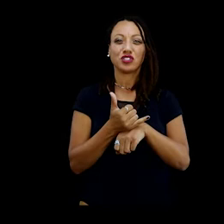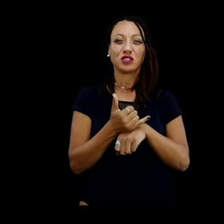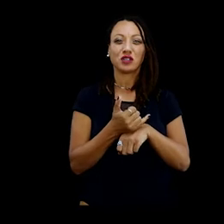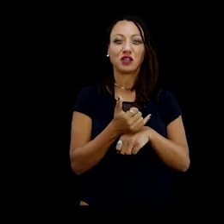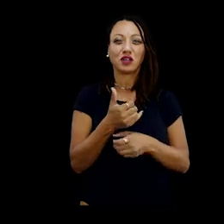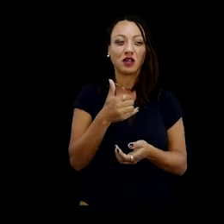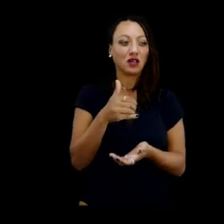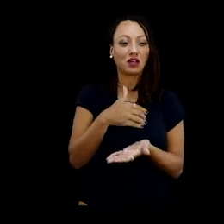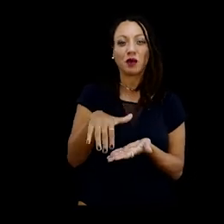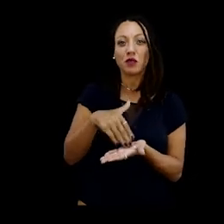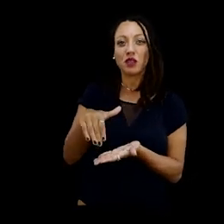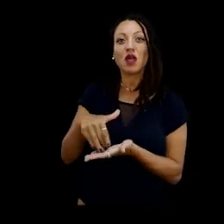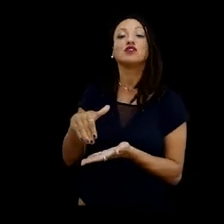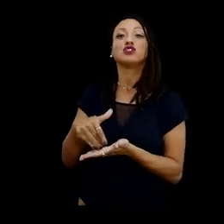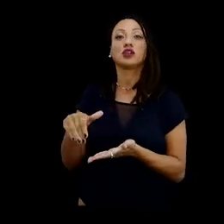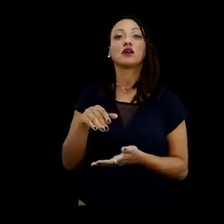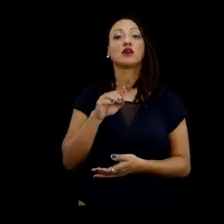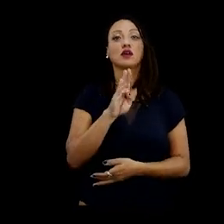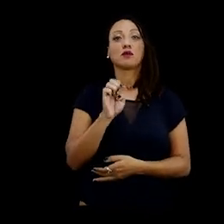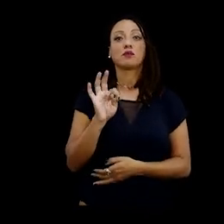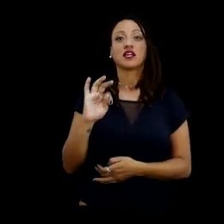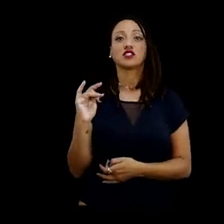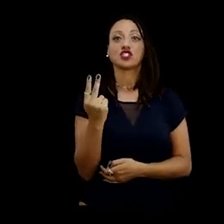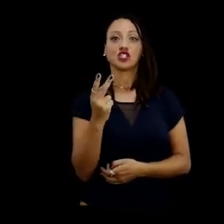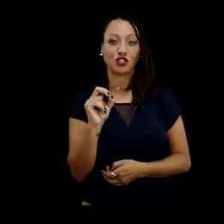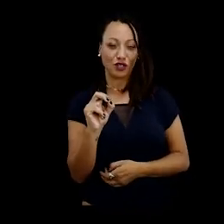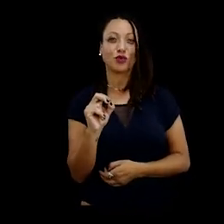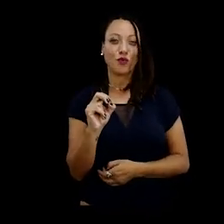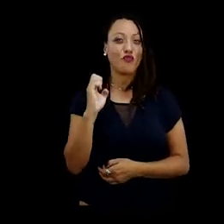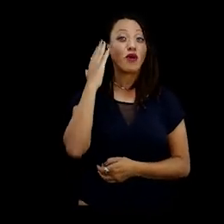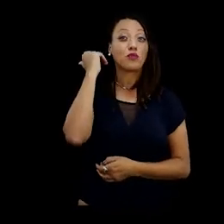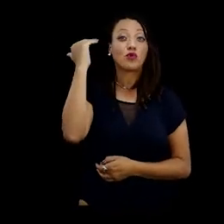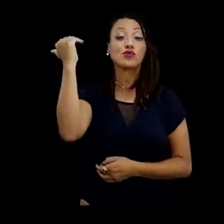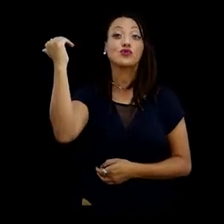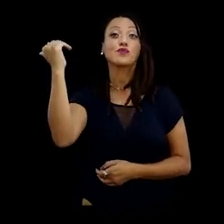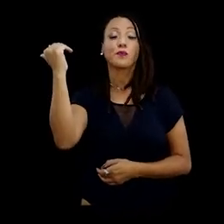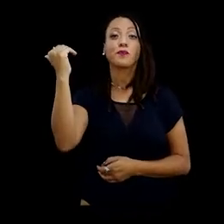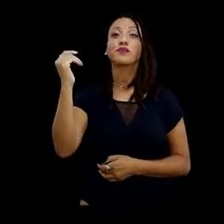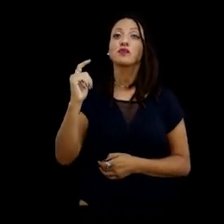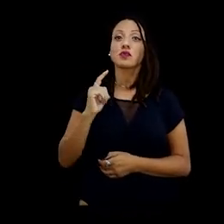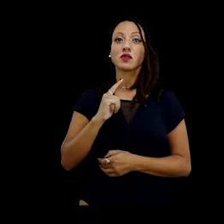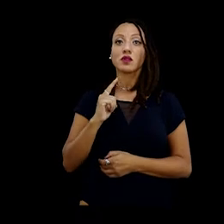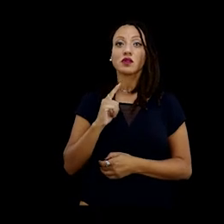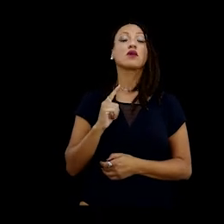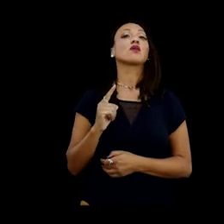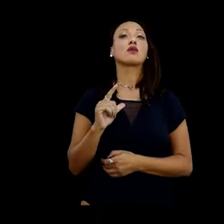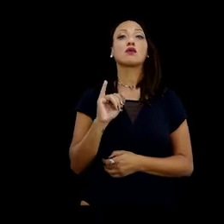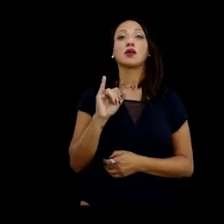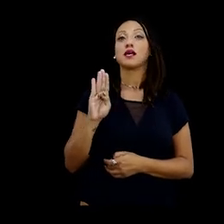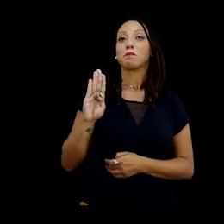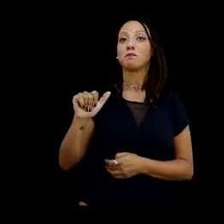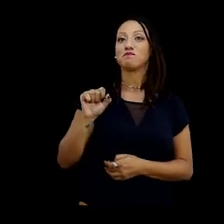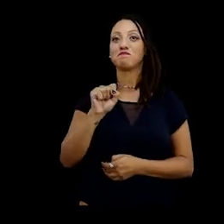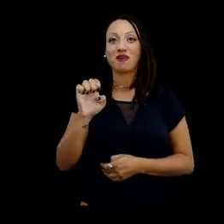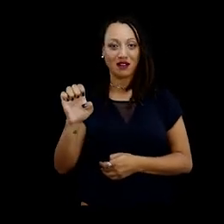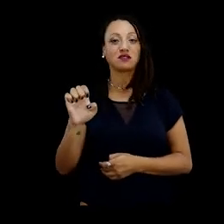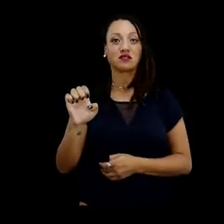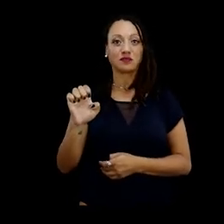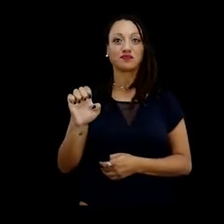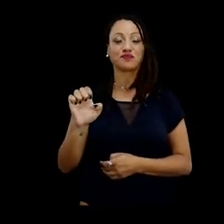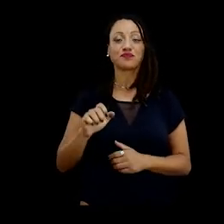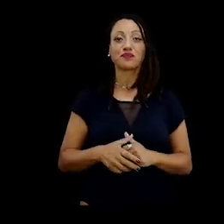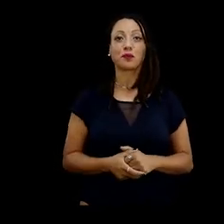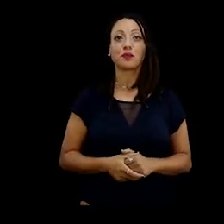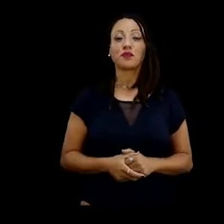fome, né? Depois fundador do IBASE. Então, com isso, a gente se inteirou do método